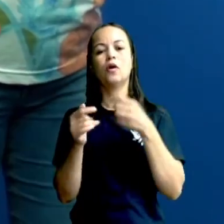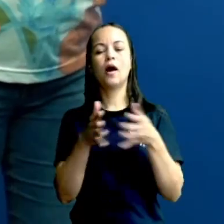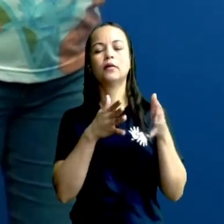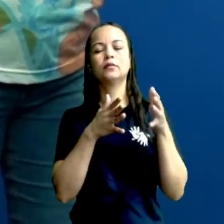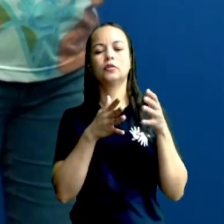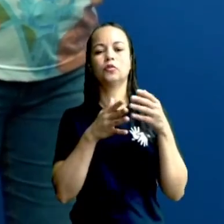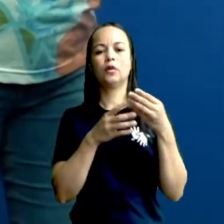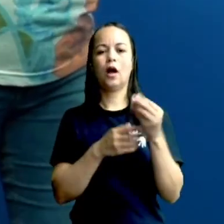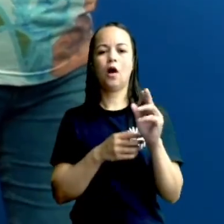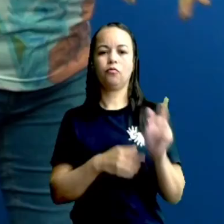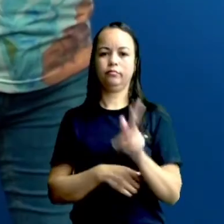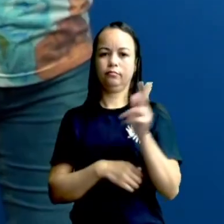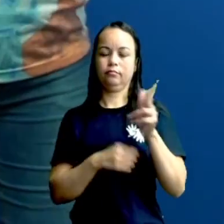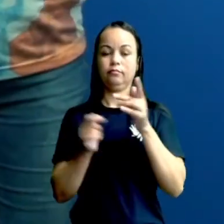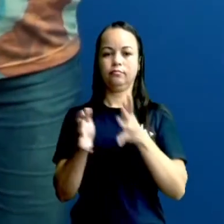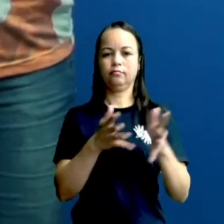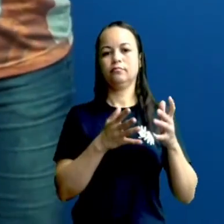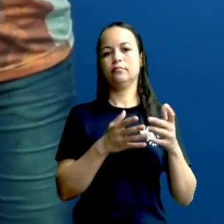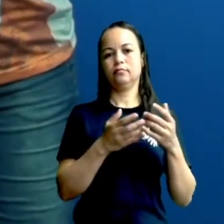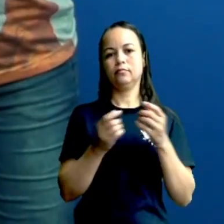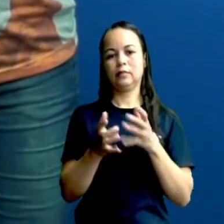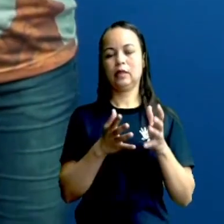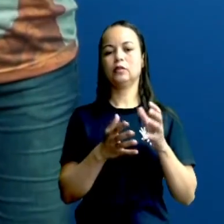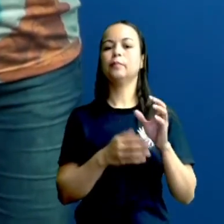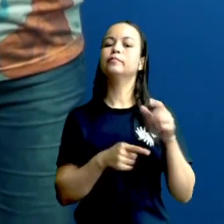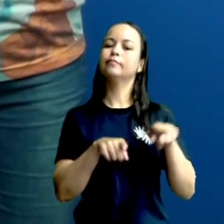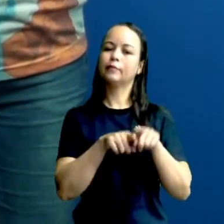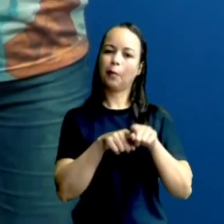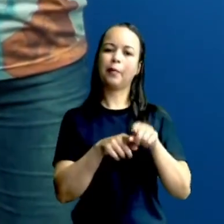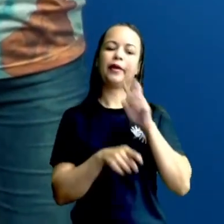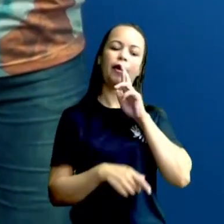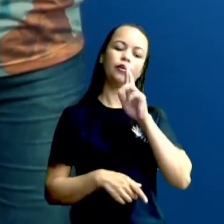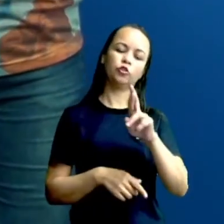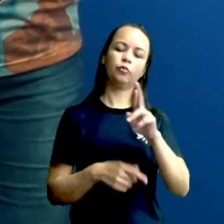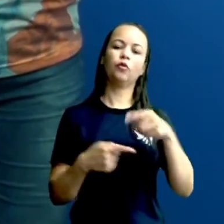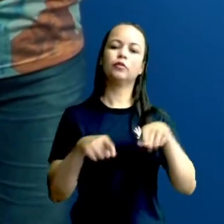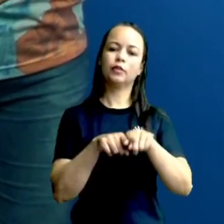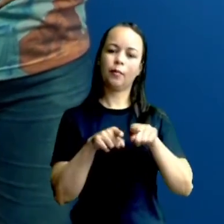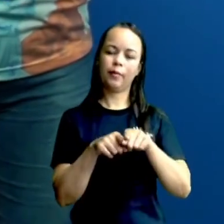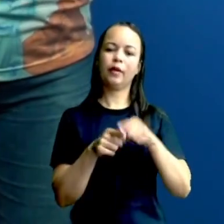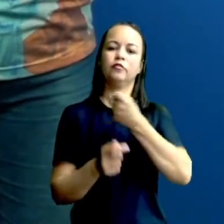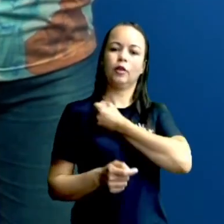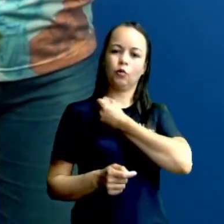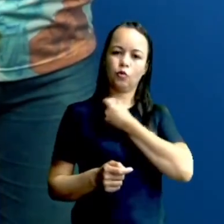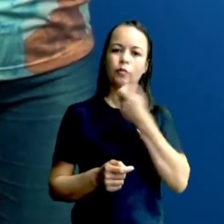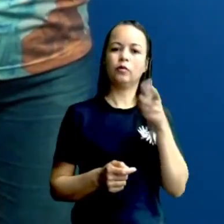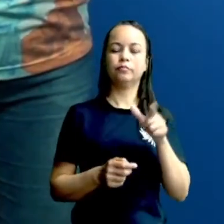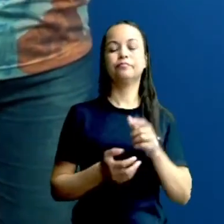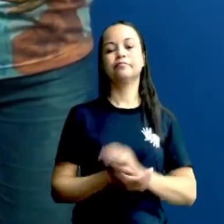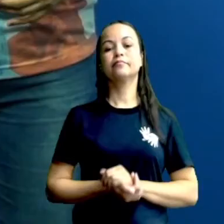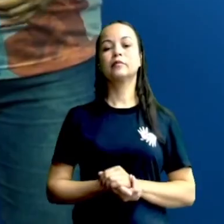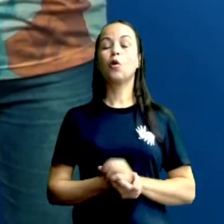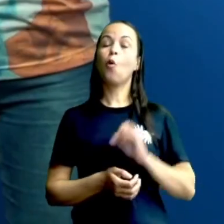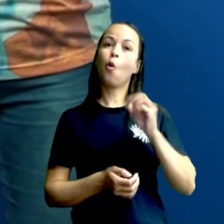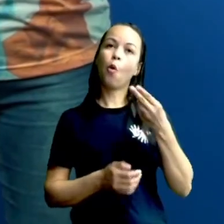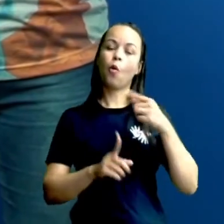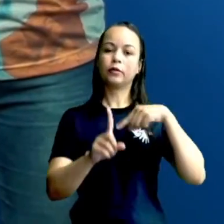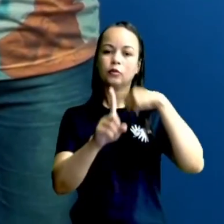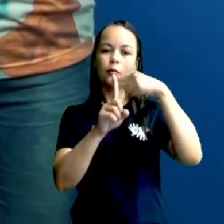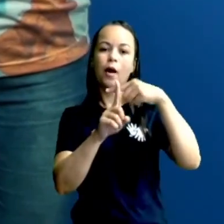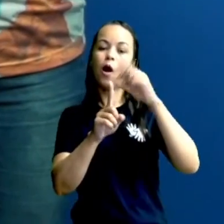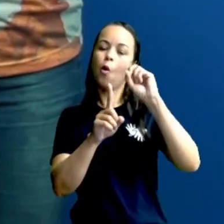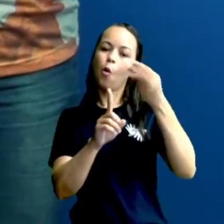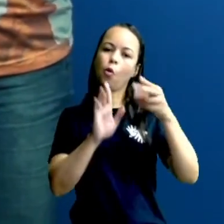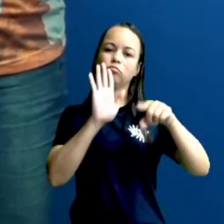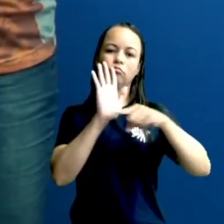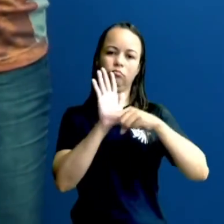uma parcela e adicionar aquela parcela, lá no resultado eu também vou adicionar esse mesmo valor, ok? Ou diminuir. A relação